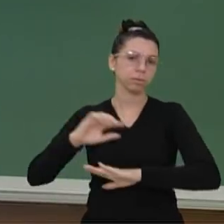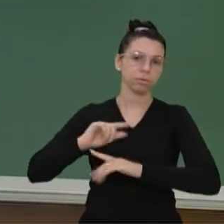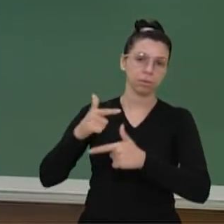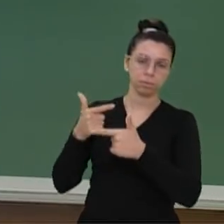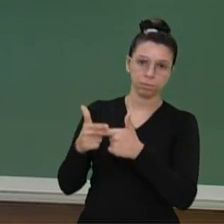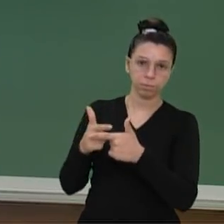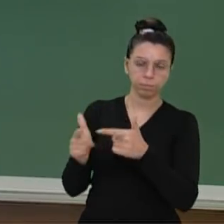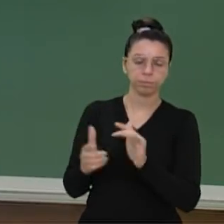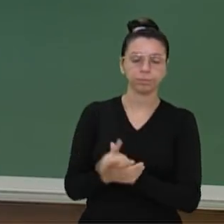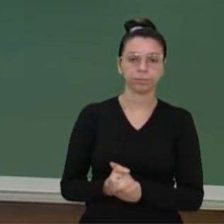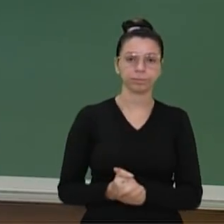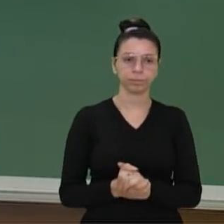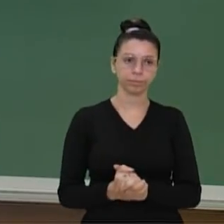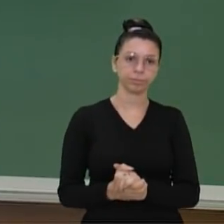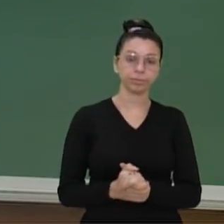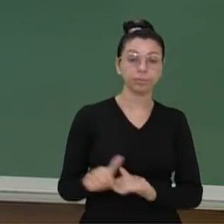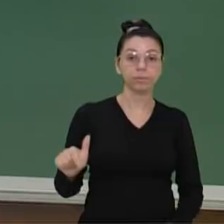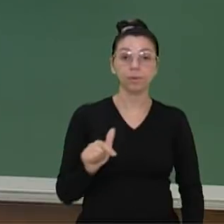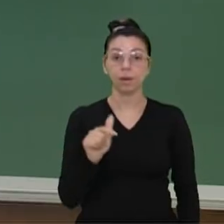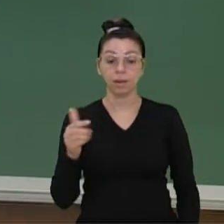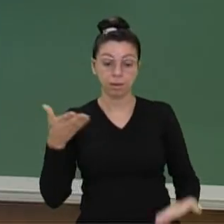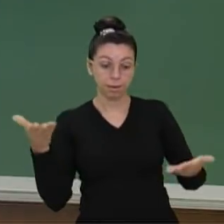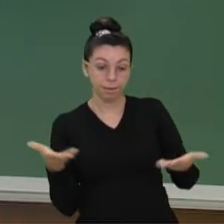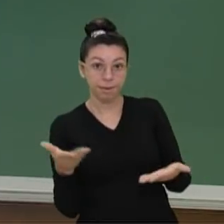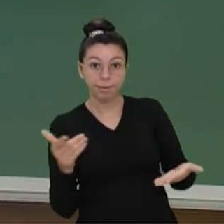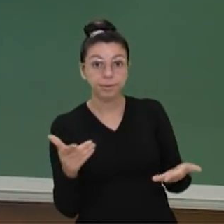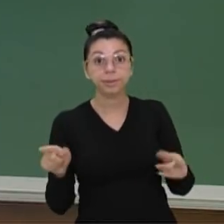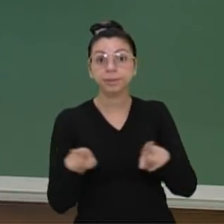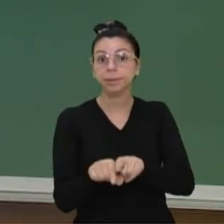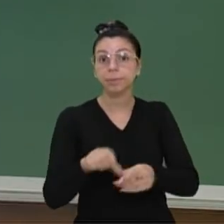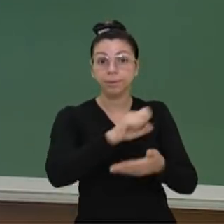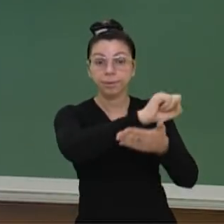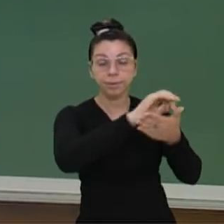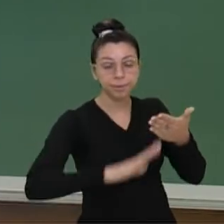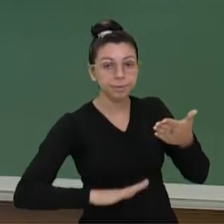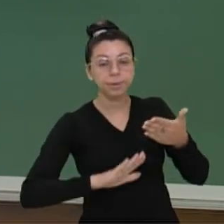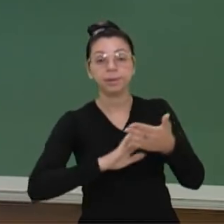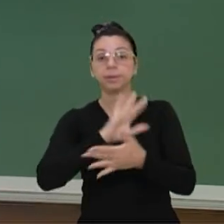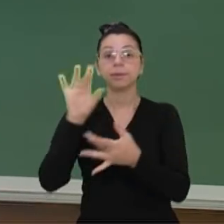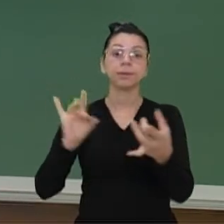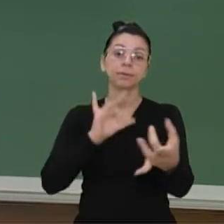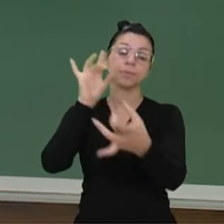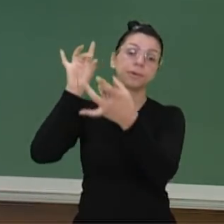Nessa aula nós vamos resolver outros exercícios e aplicações específicas.